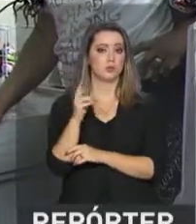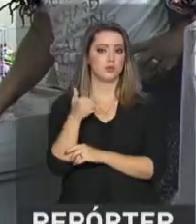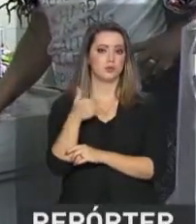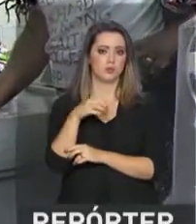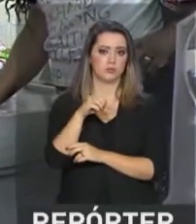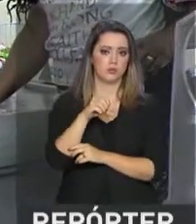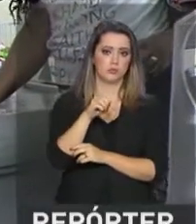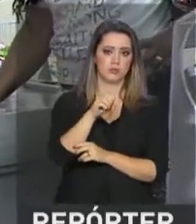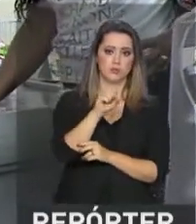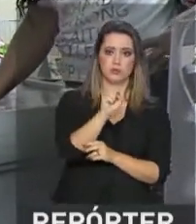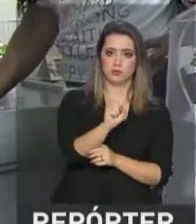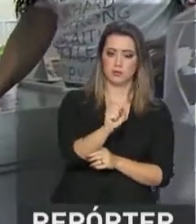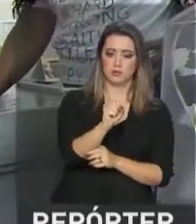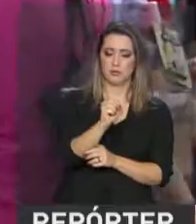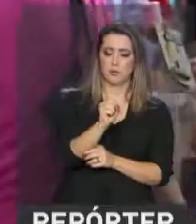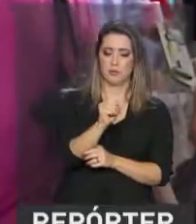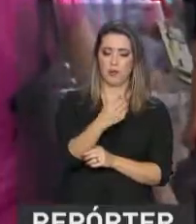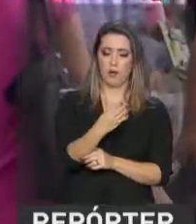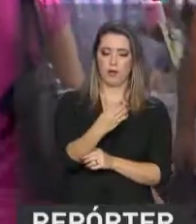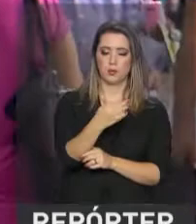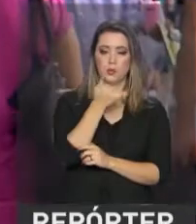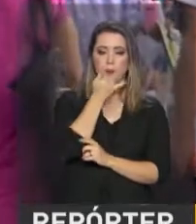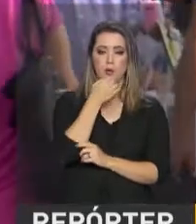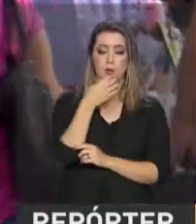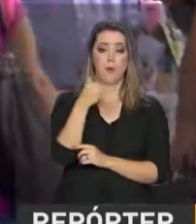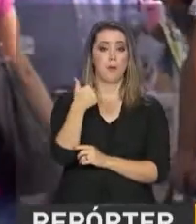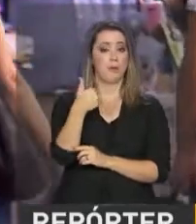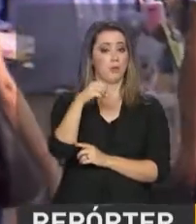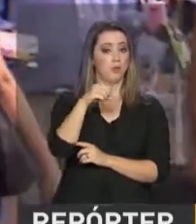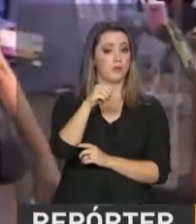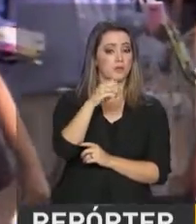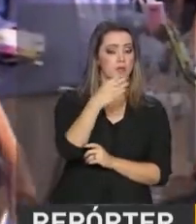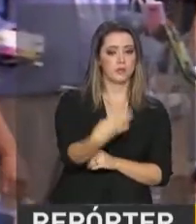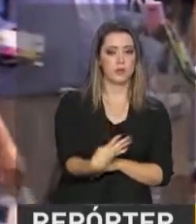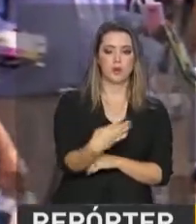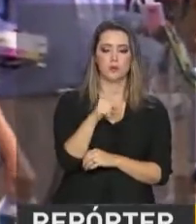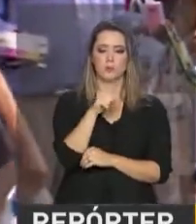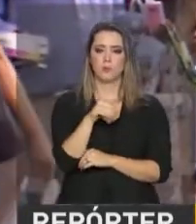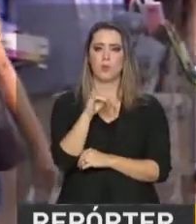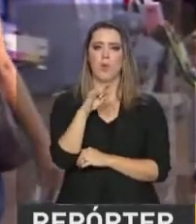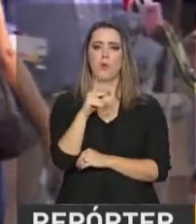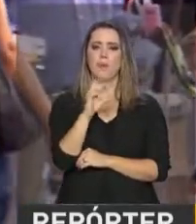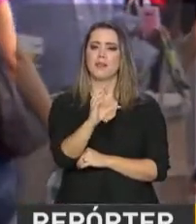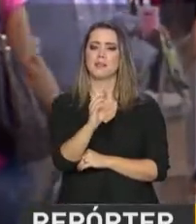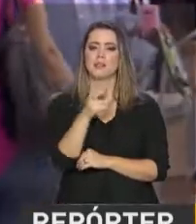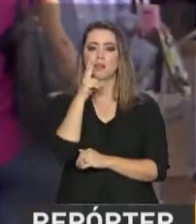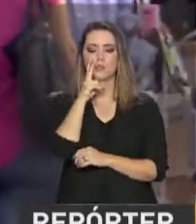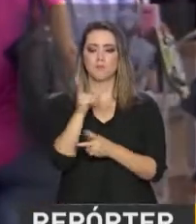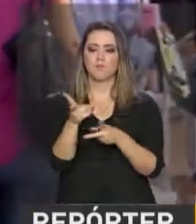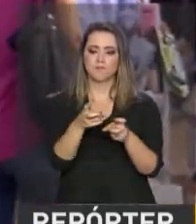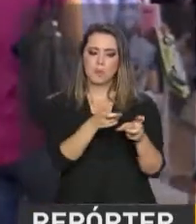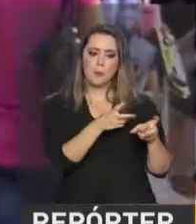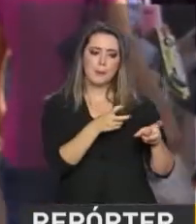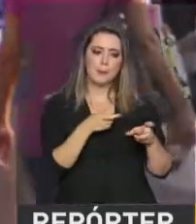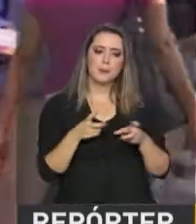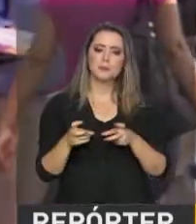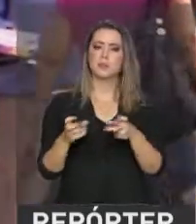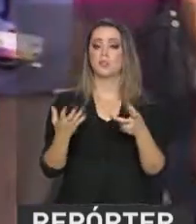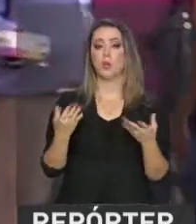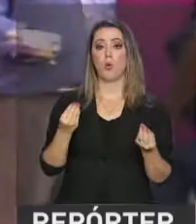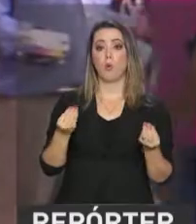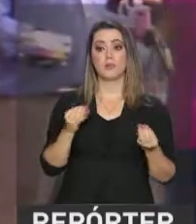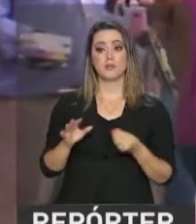1994 o ipc-a tem características que permitem fazer uma verdadeira radiografia da inflação